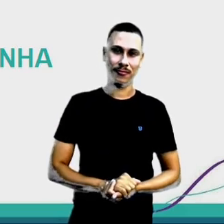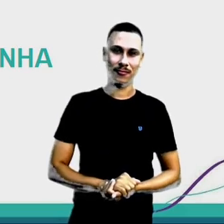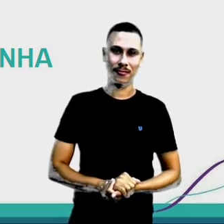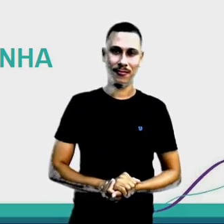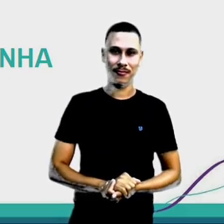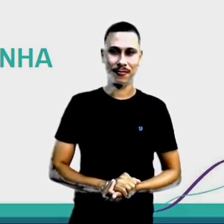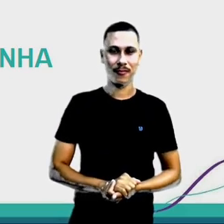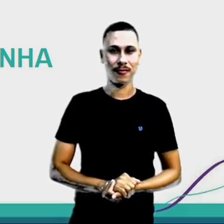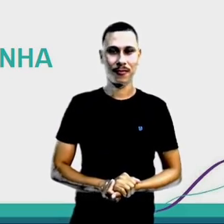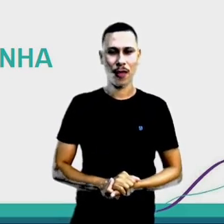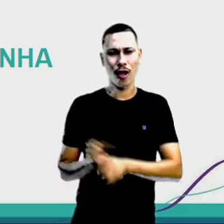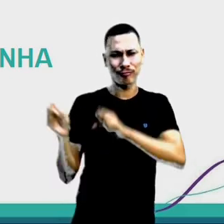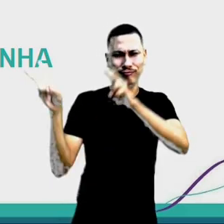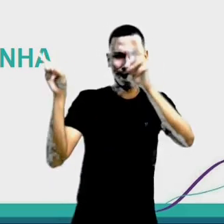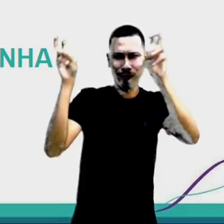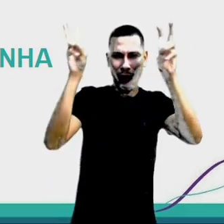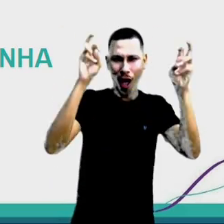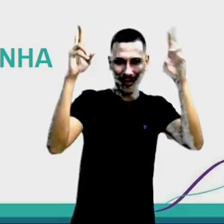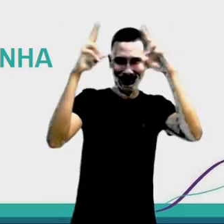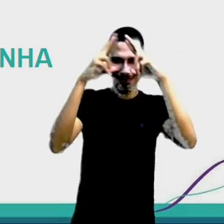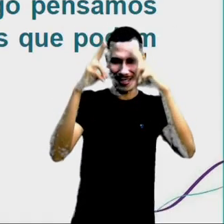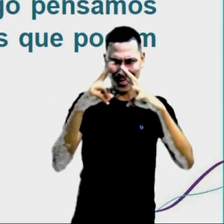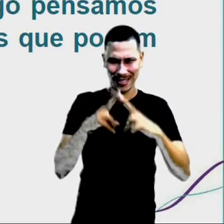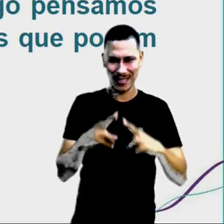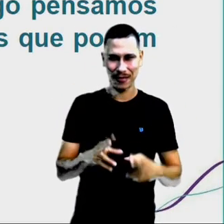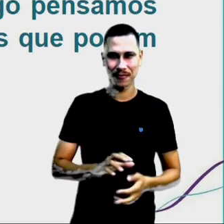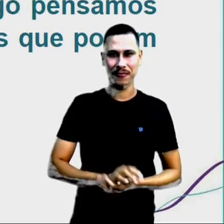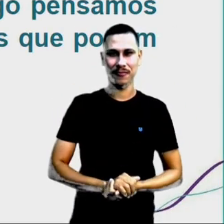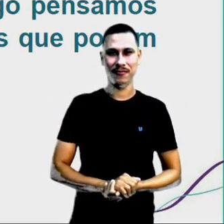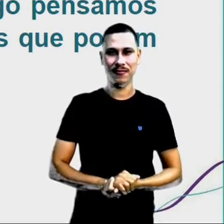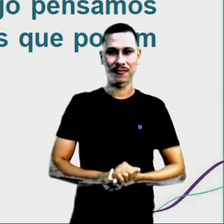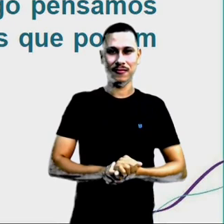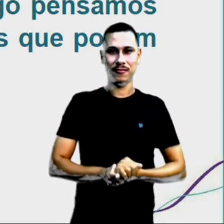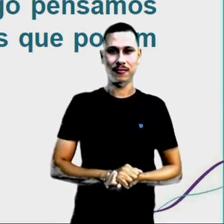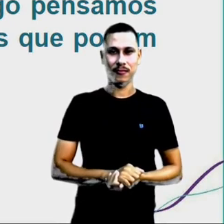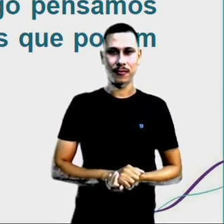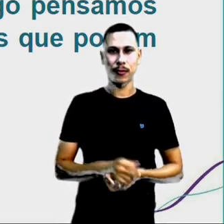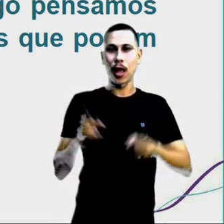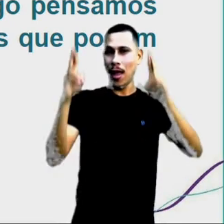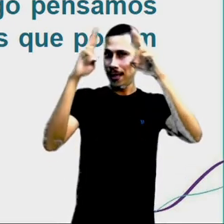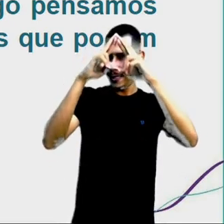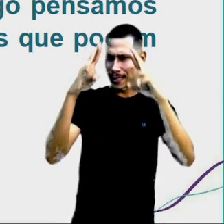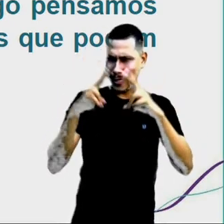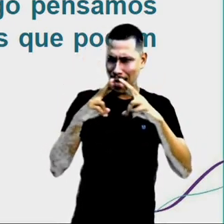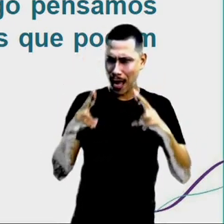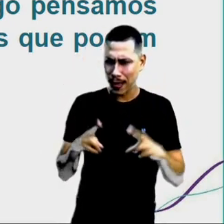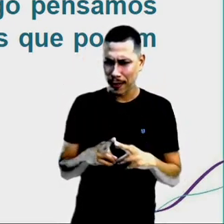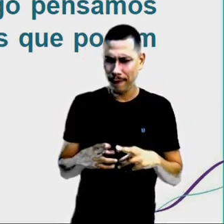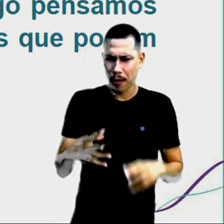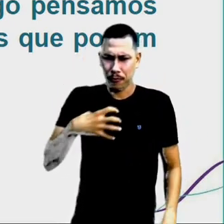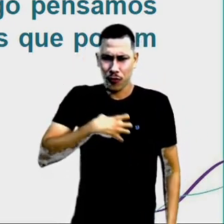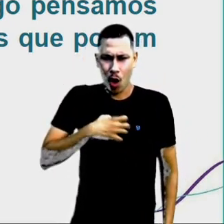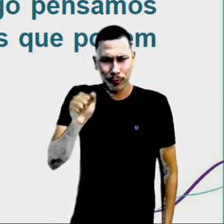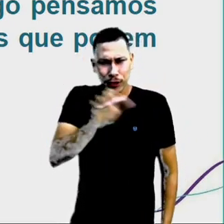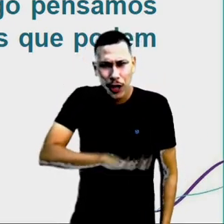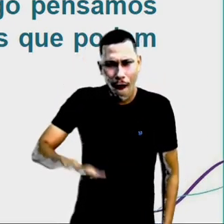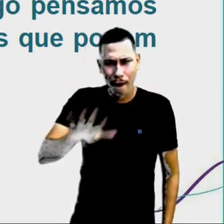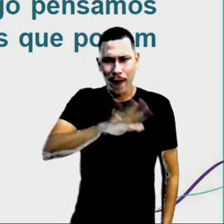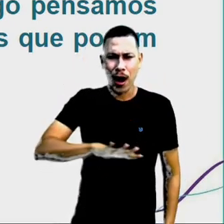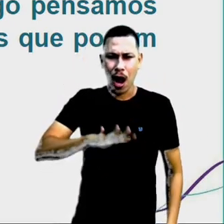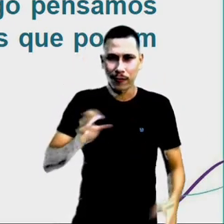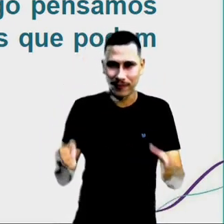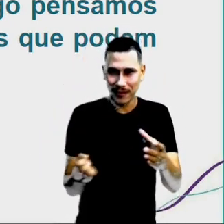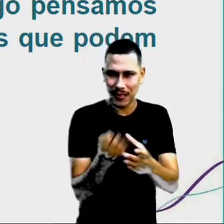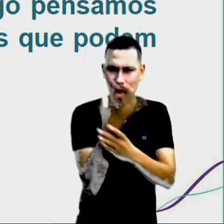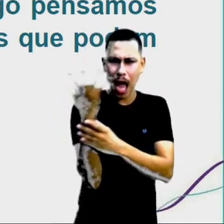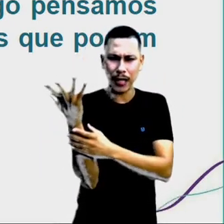Nós iremos falar sobre as rimas. A rima, de maneira geral, é feita